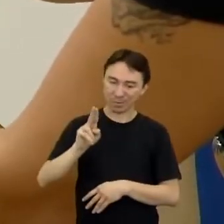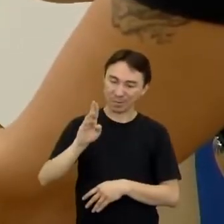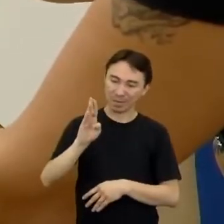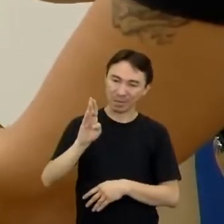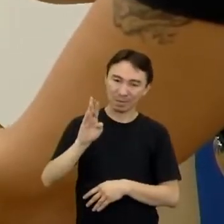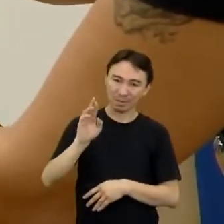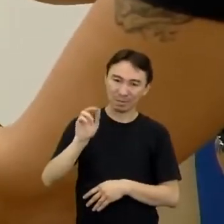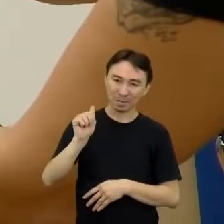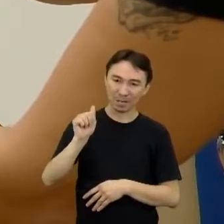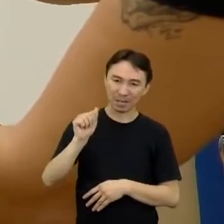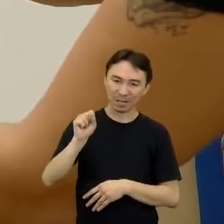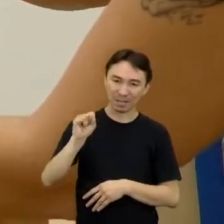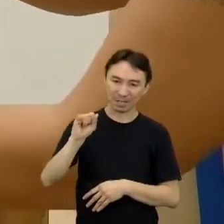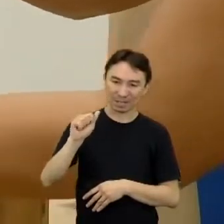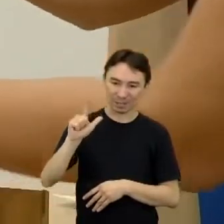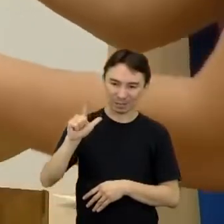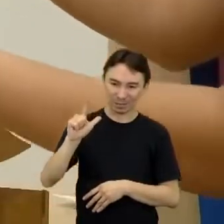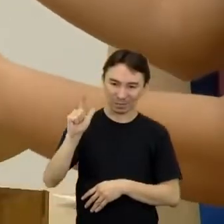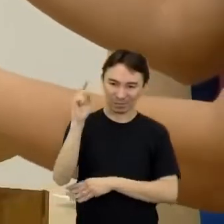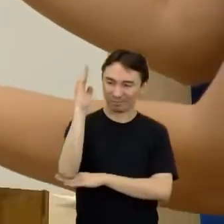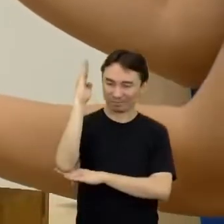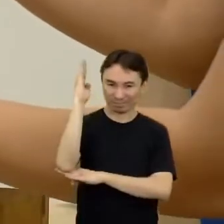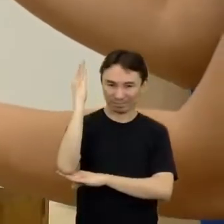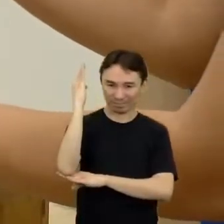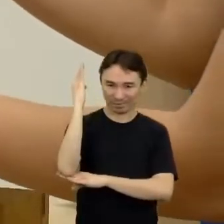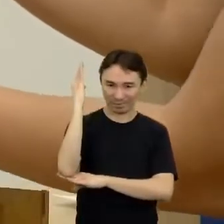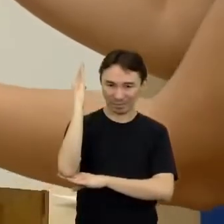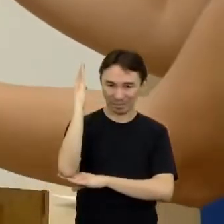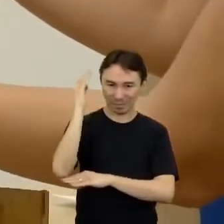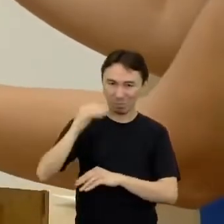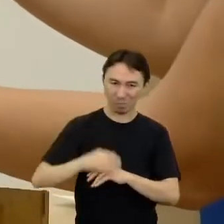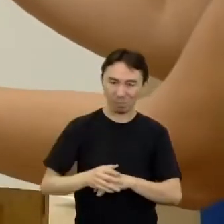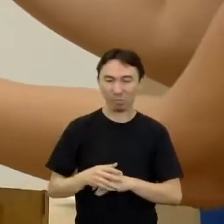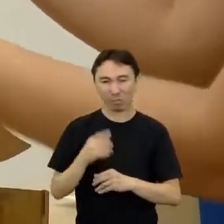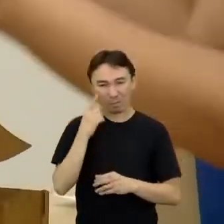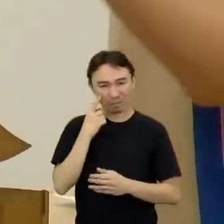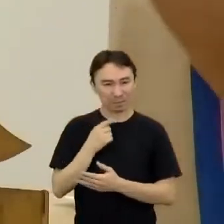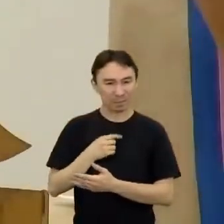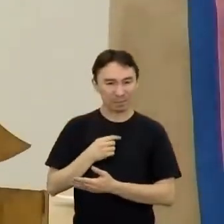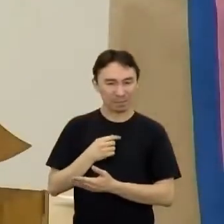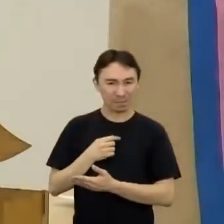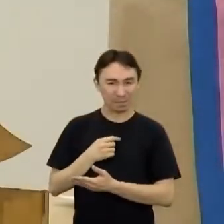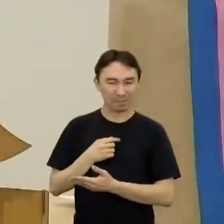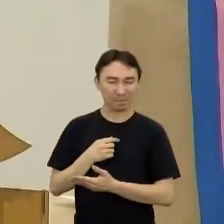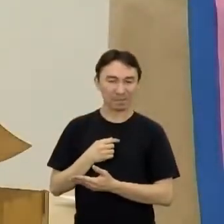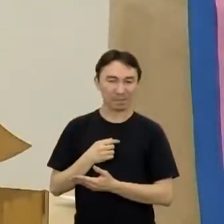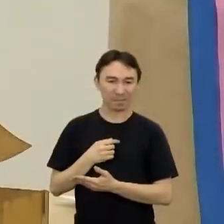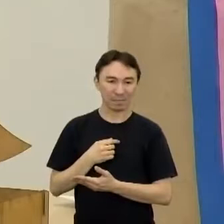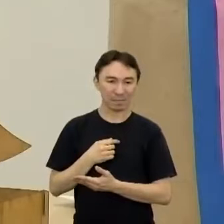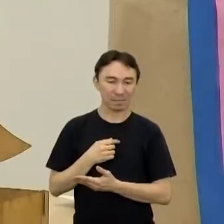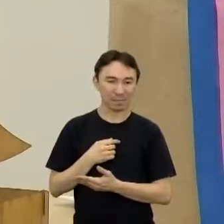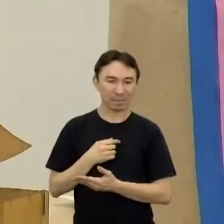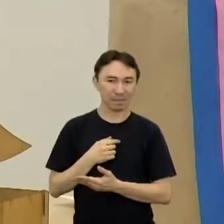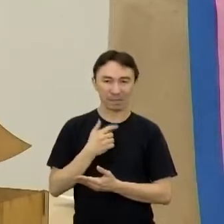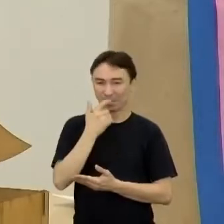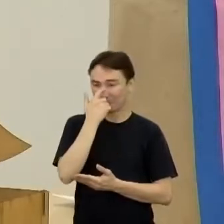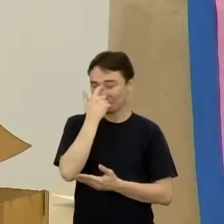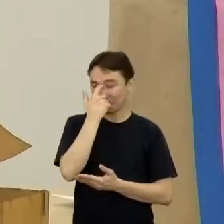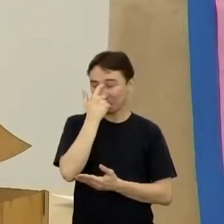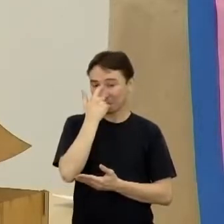a 1530, a gente não tem aqui nesse território da América Portuguesa